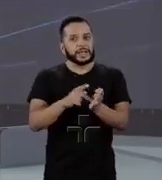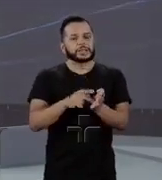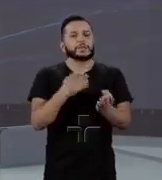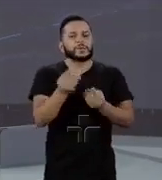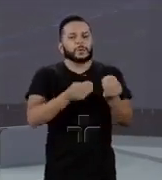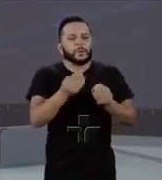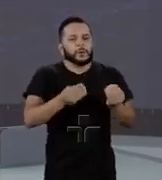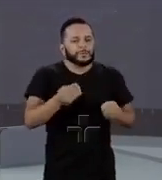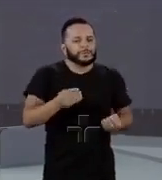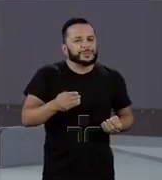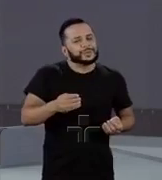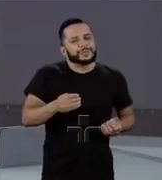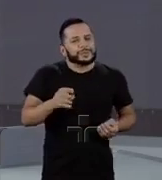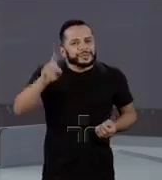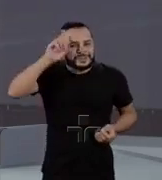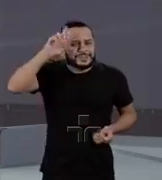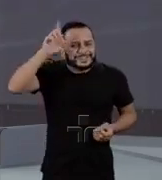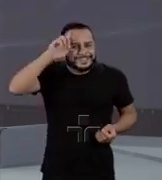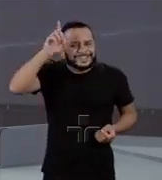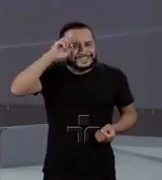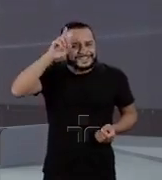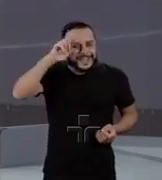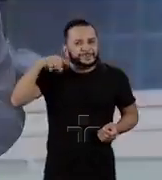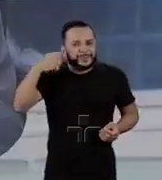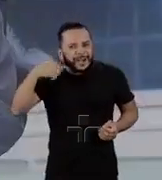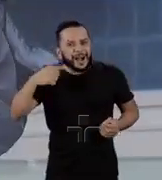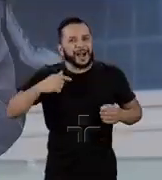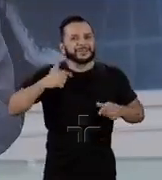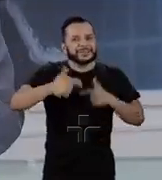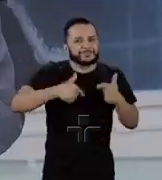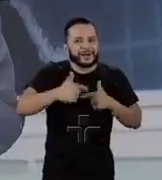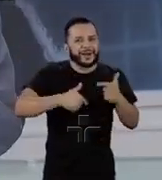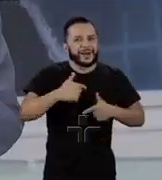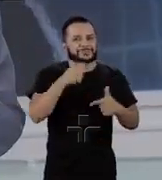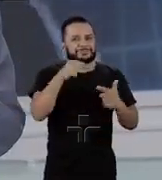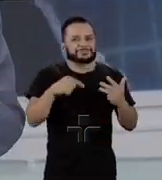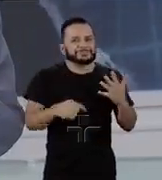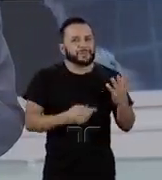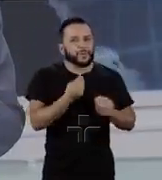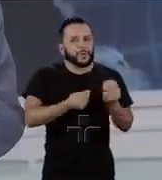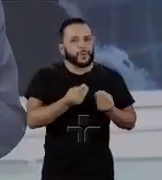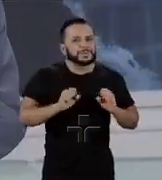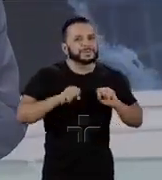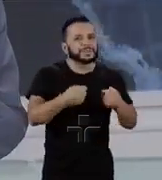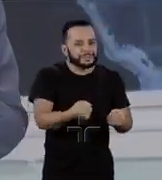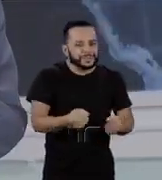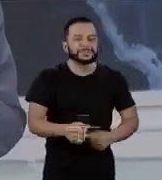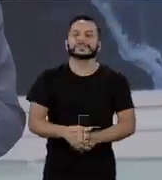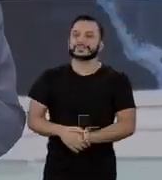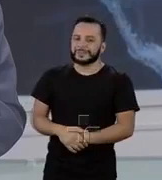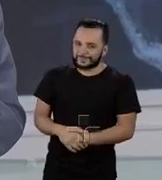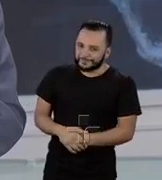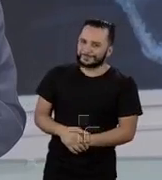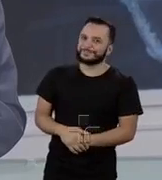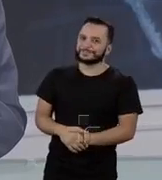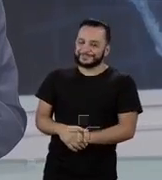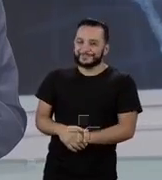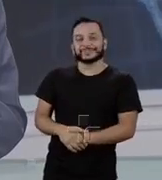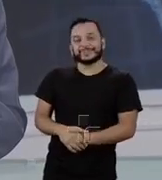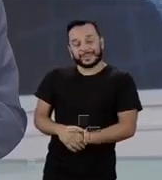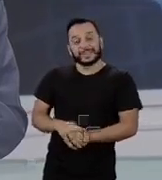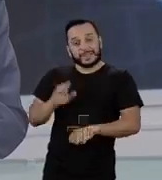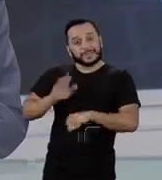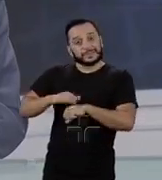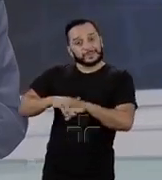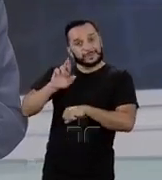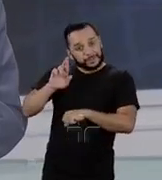prerrogativas? São muitos desafios, há muitas restrições pelo caminho? Existem muitas, infelizmente, ainda há uma incompreensão da importância do papel